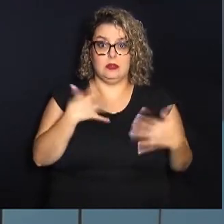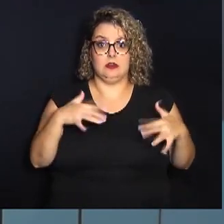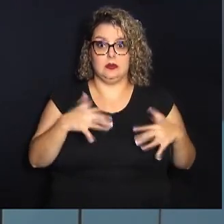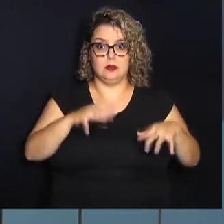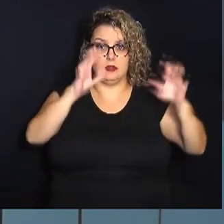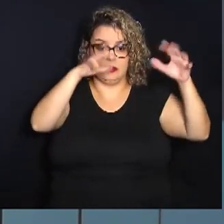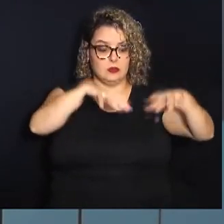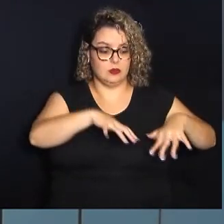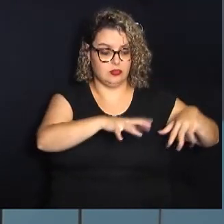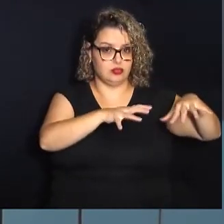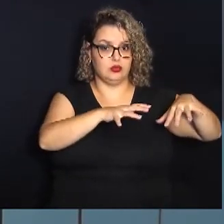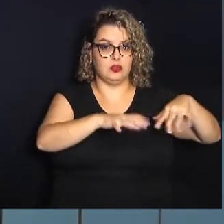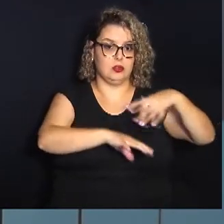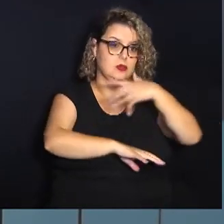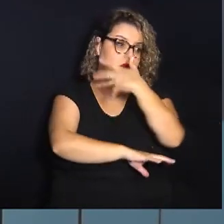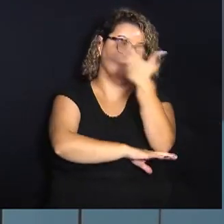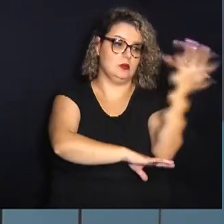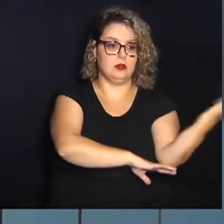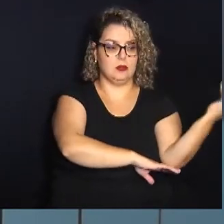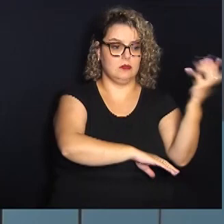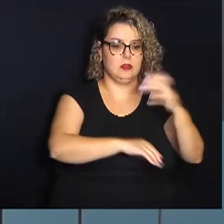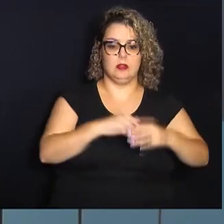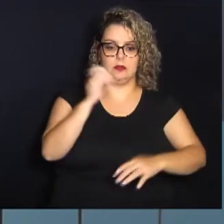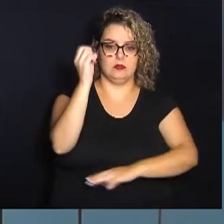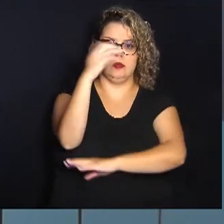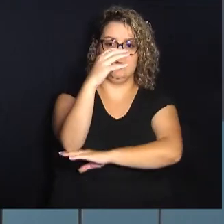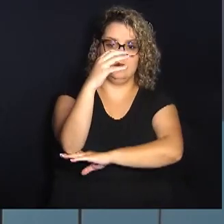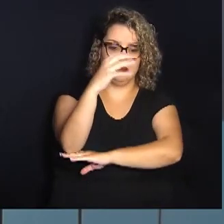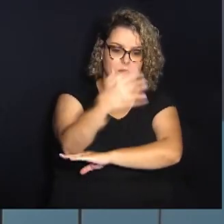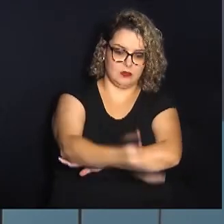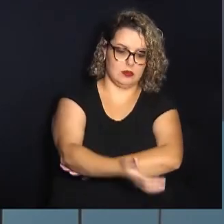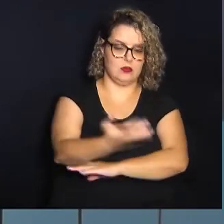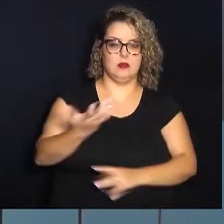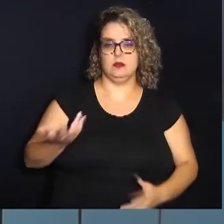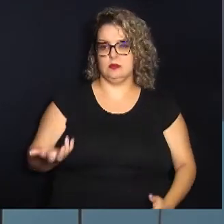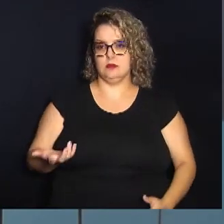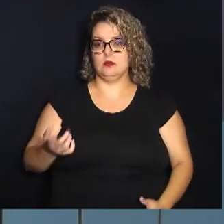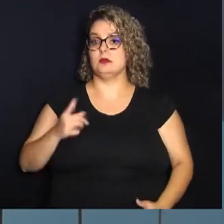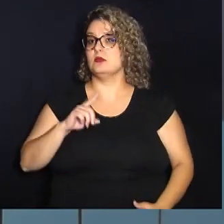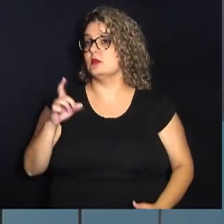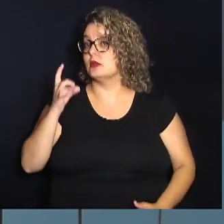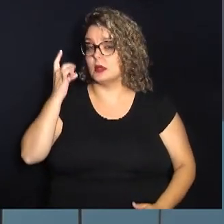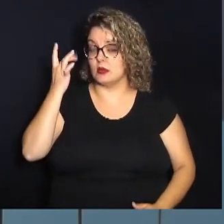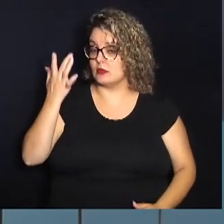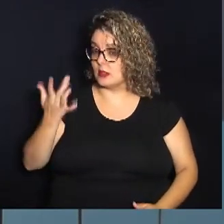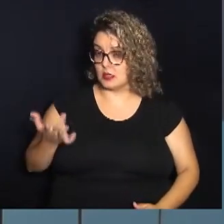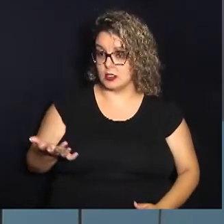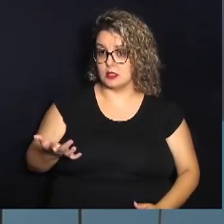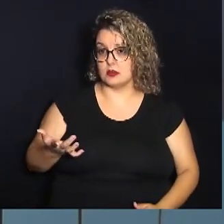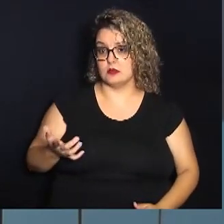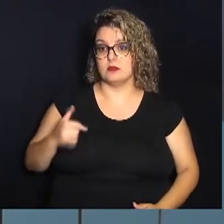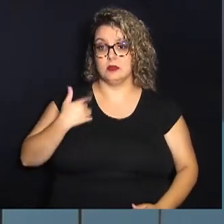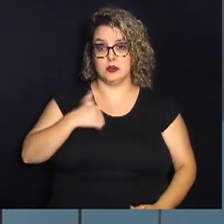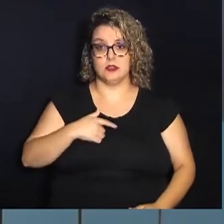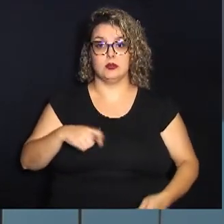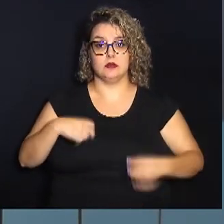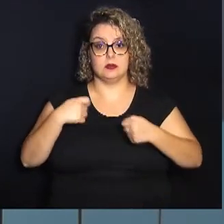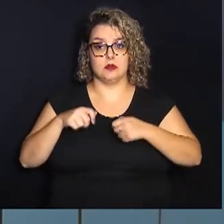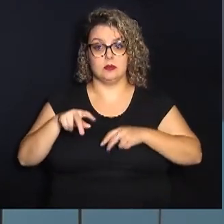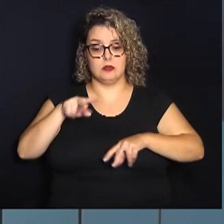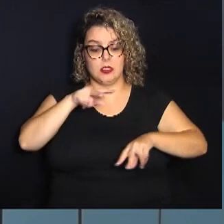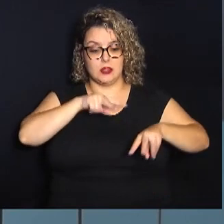de cair poste, de cair árvore. Então, enfim, não é uma coisa tão fácil, mas a gente tem que ter um olhar